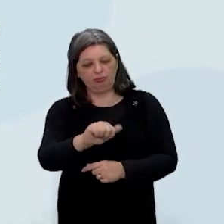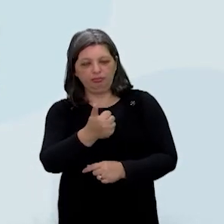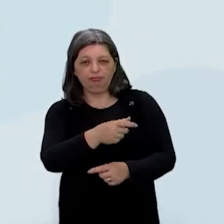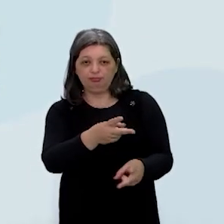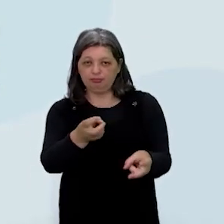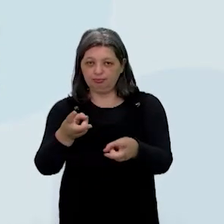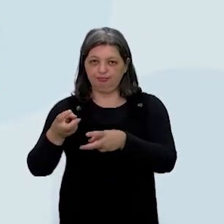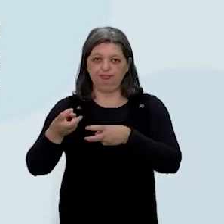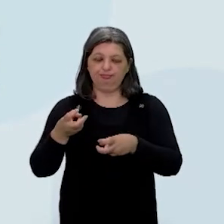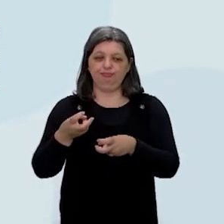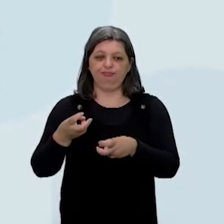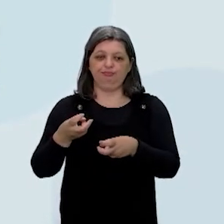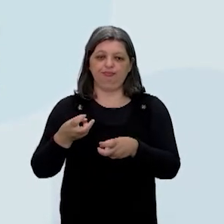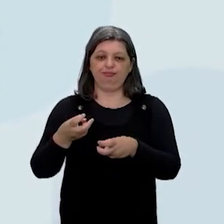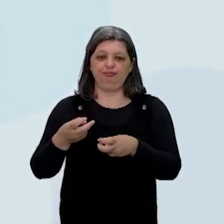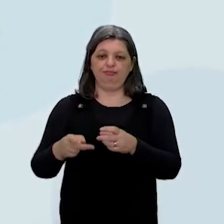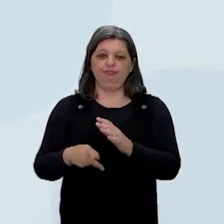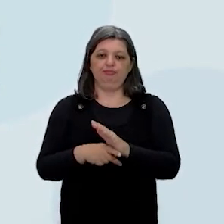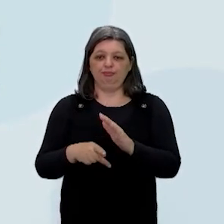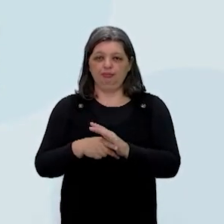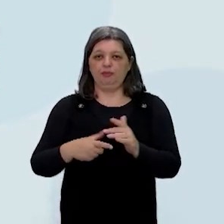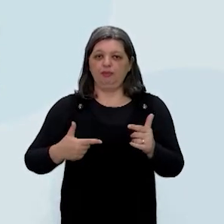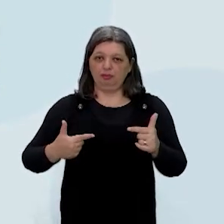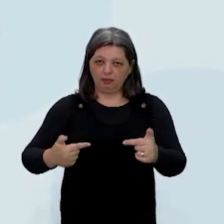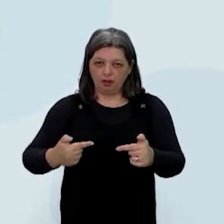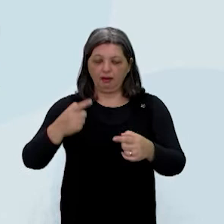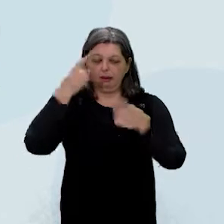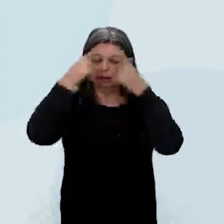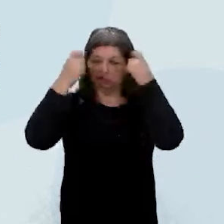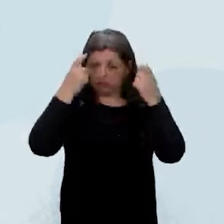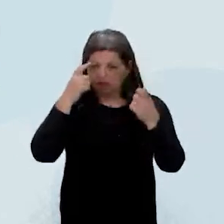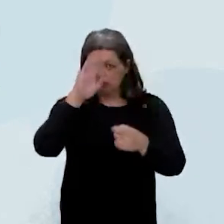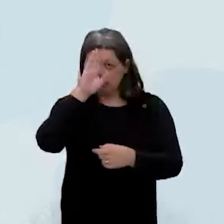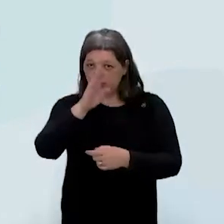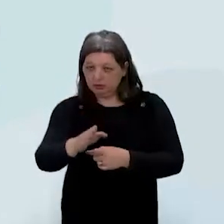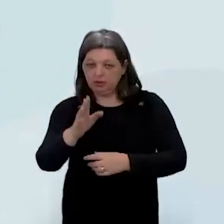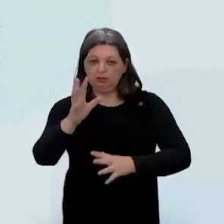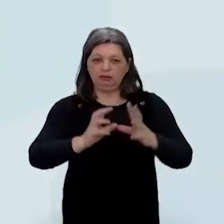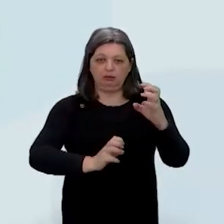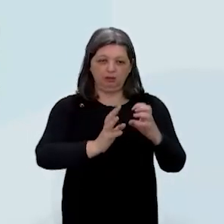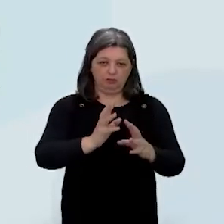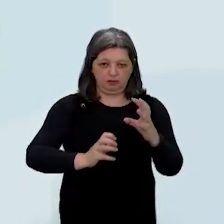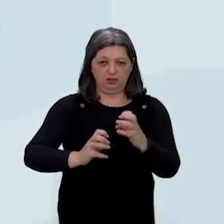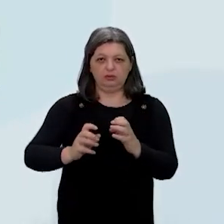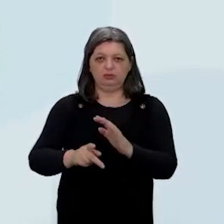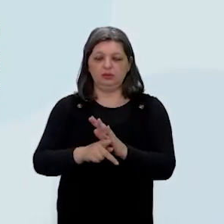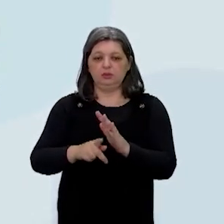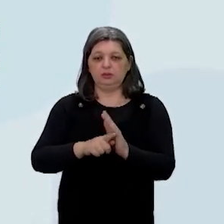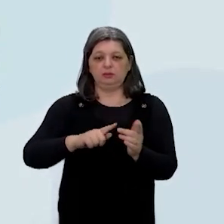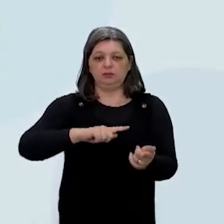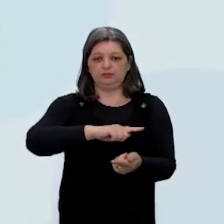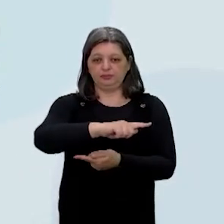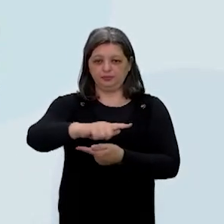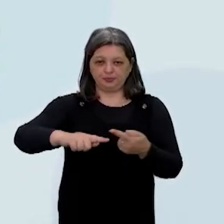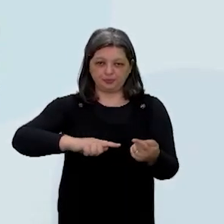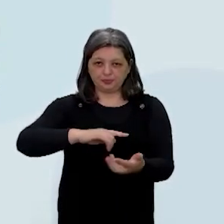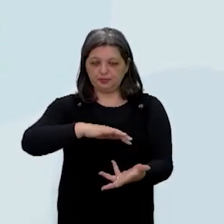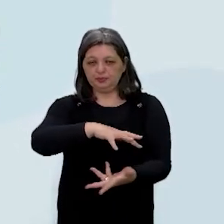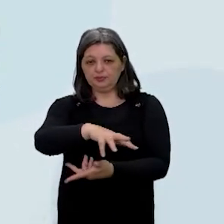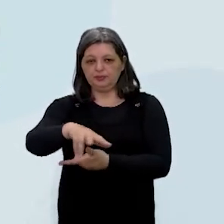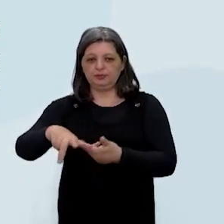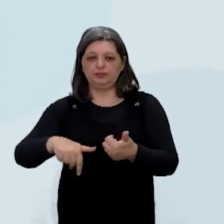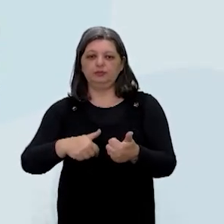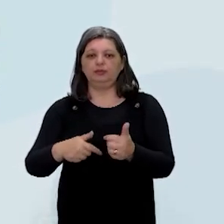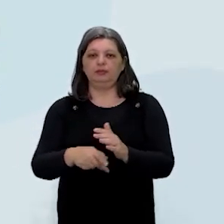analisar aspectos da Guerra Fria, seus principais conflitos e as tensões geopolíticas no interior dos blocos liderados